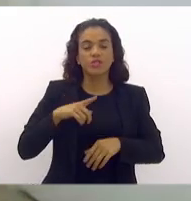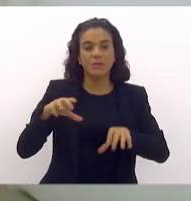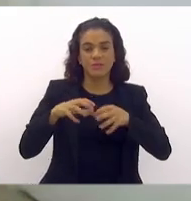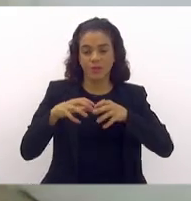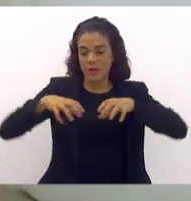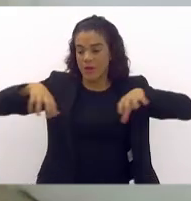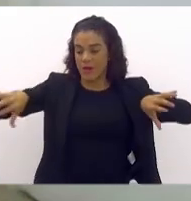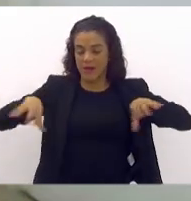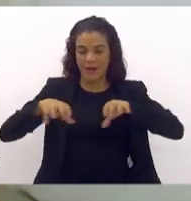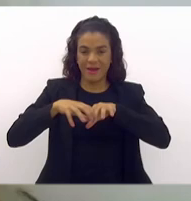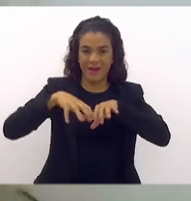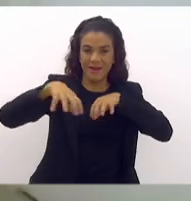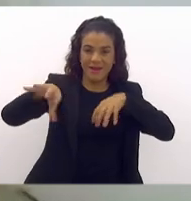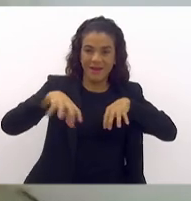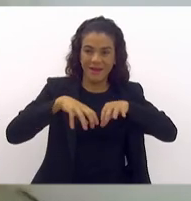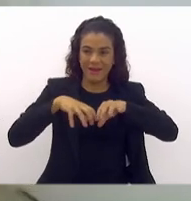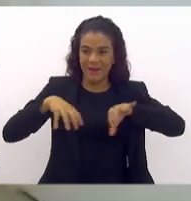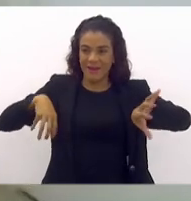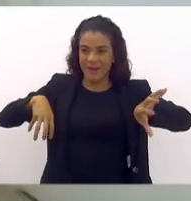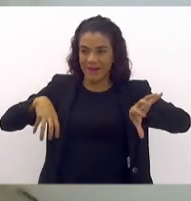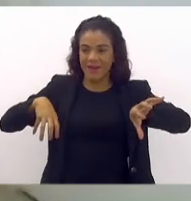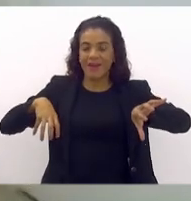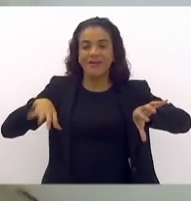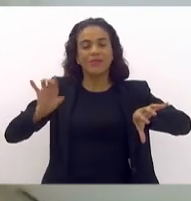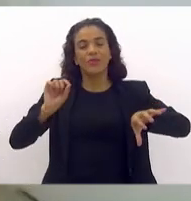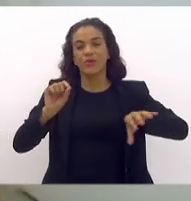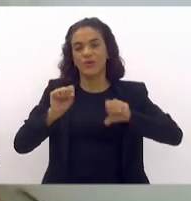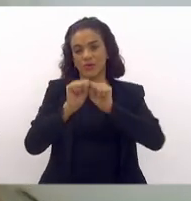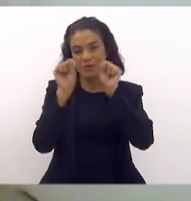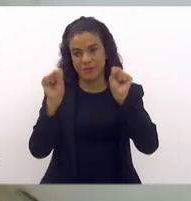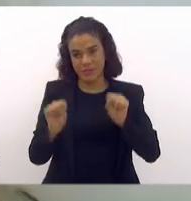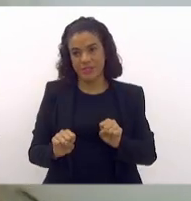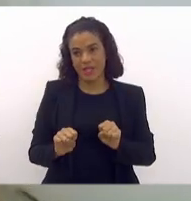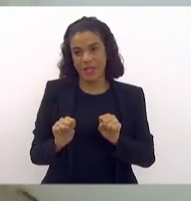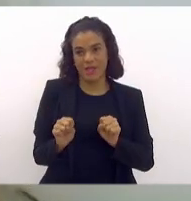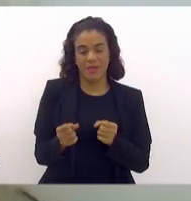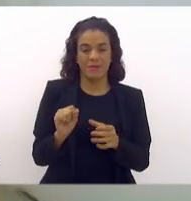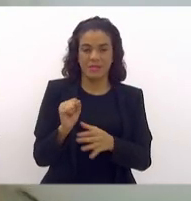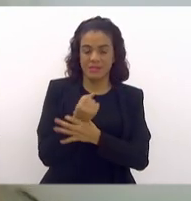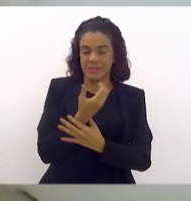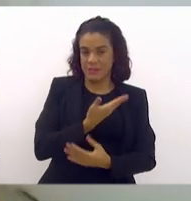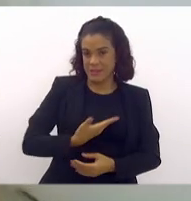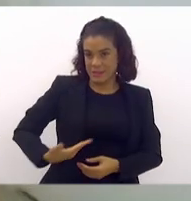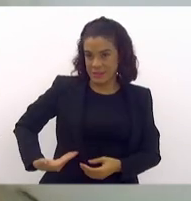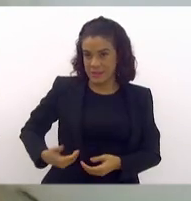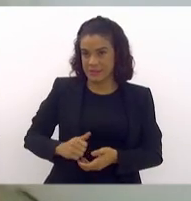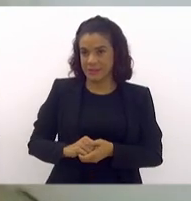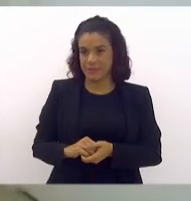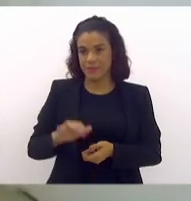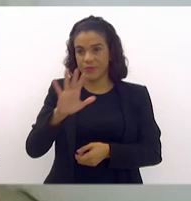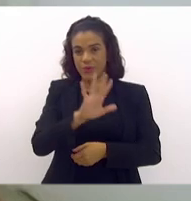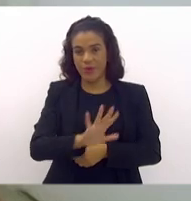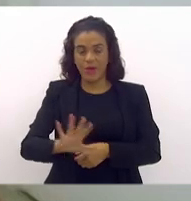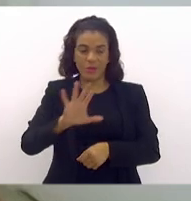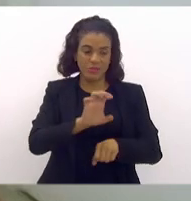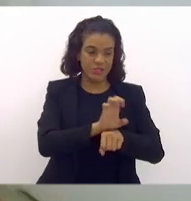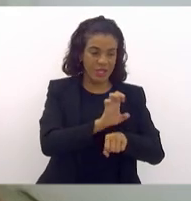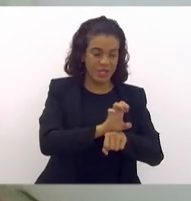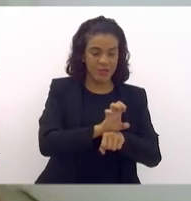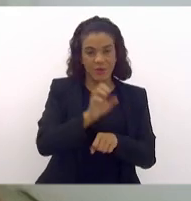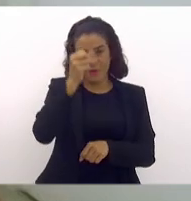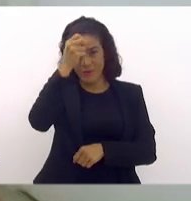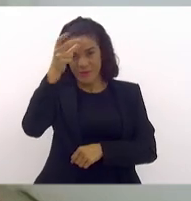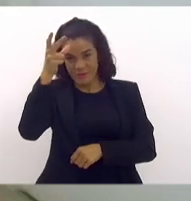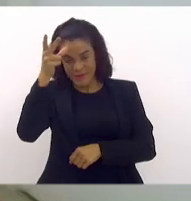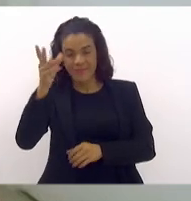descentralização e mesmo uma fragmentação desse sistema mesmo, né, de segurança pública no âmbito estadual e